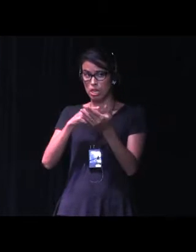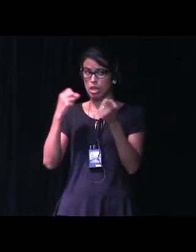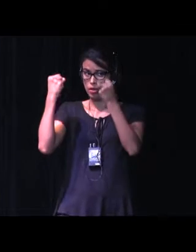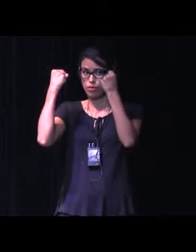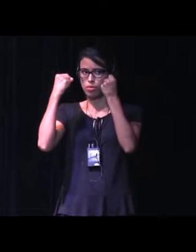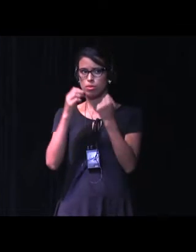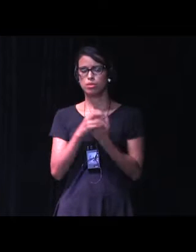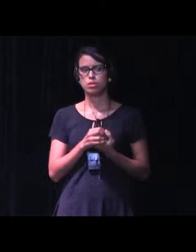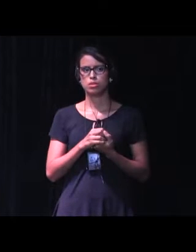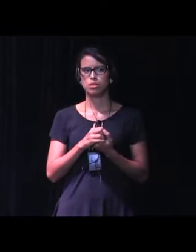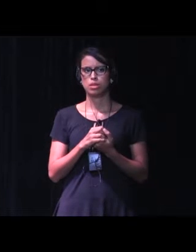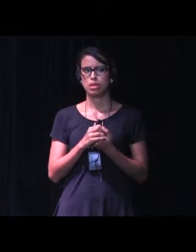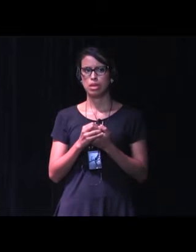força.